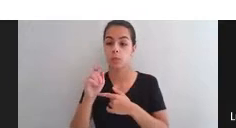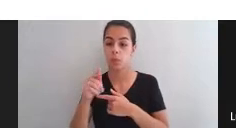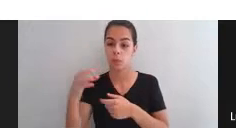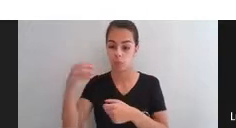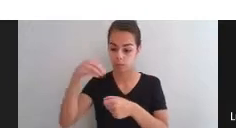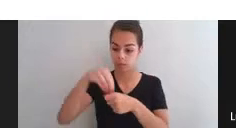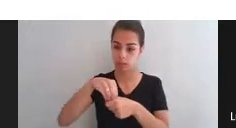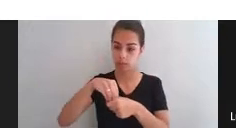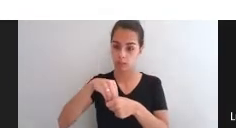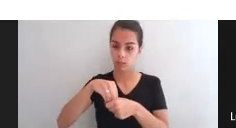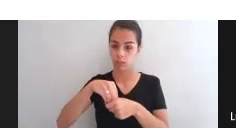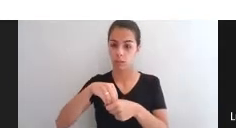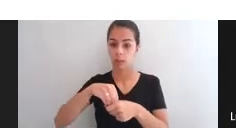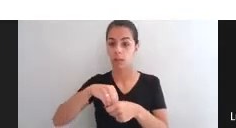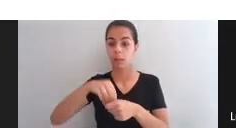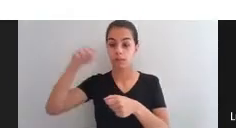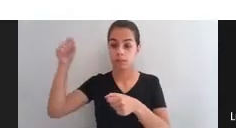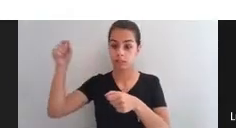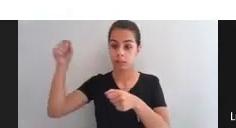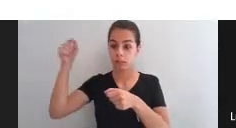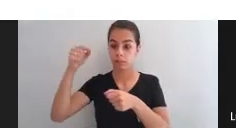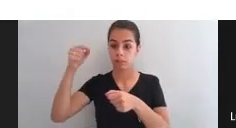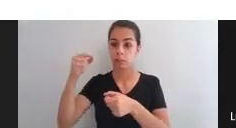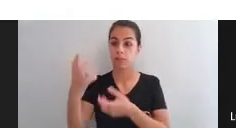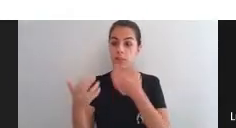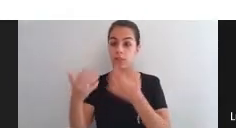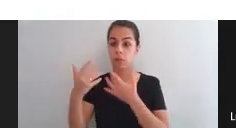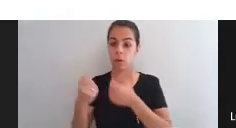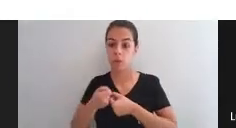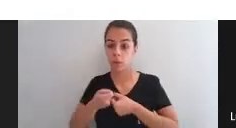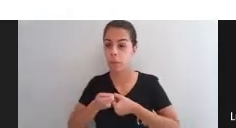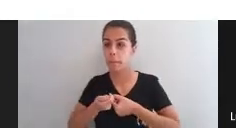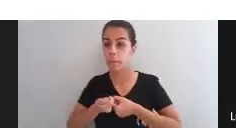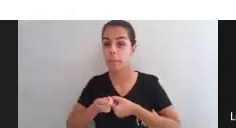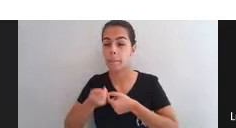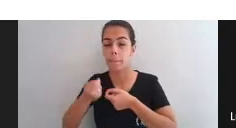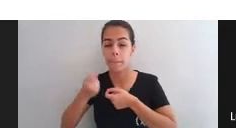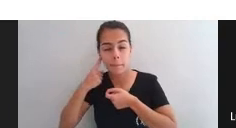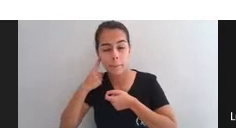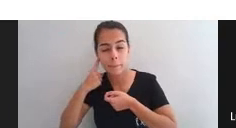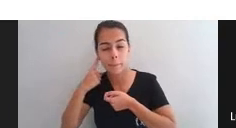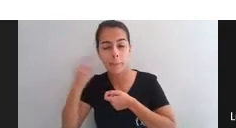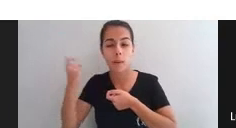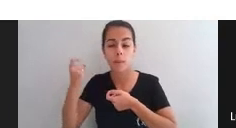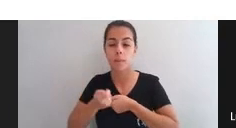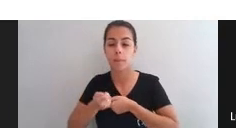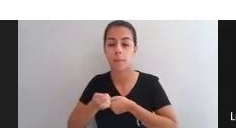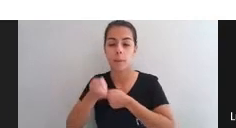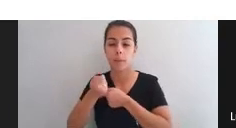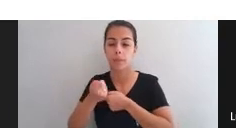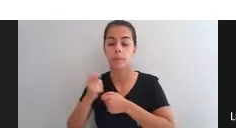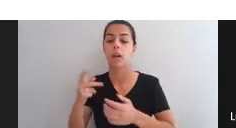pequenininha até, só que assim que você coloca fogo e esse trem explode no céu, o que acontece? Ele se